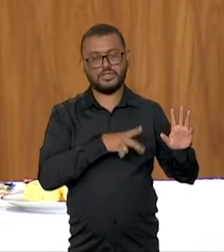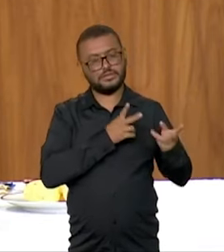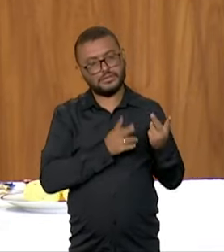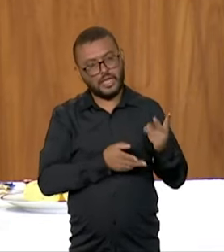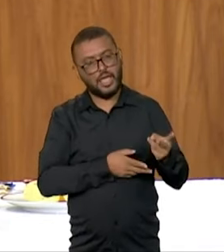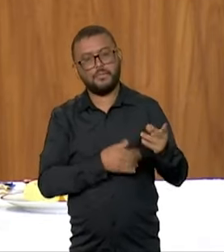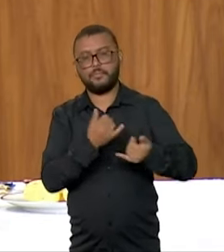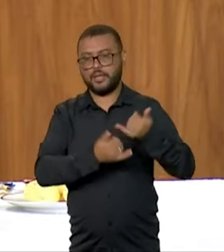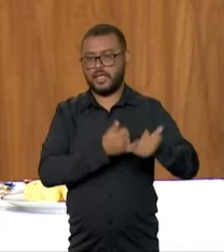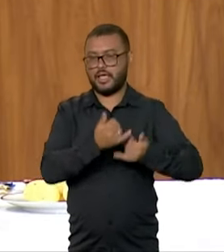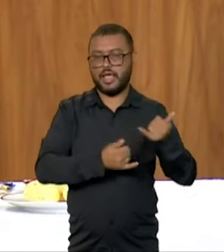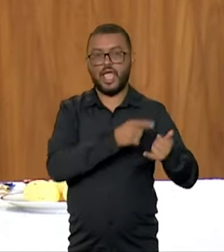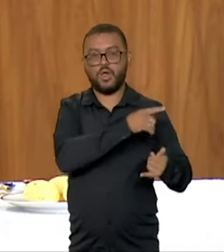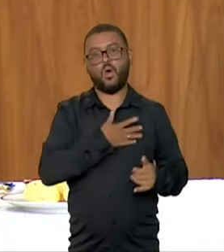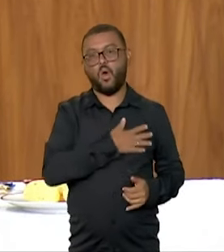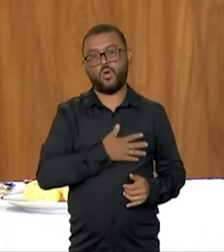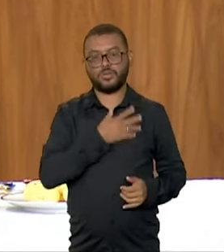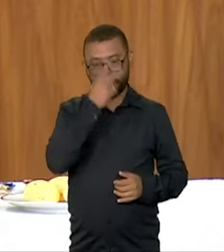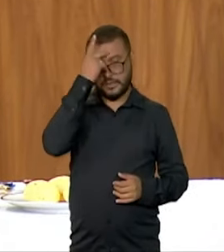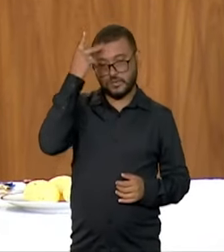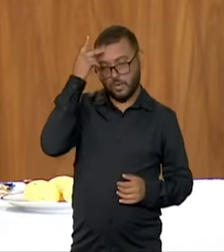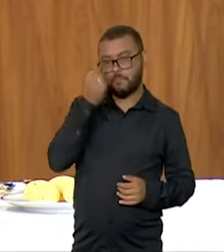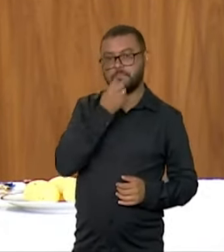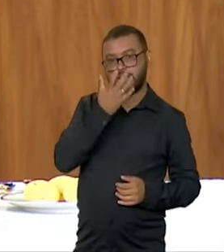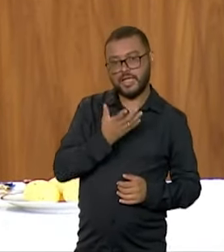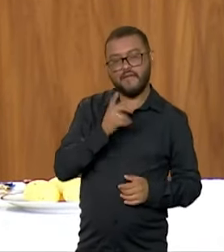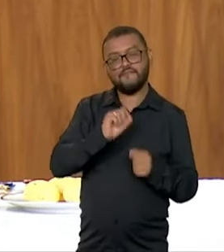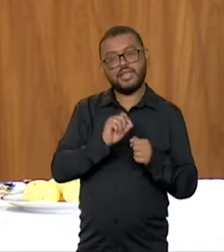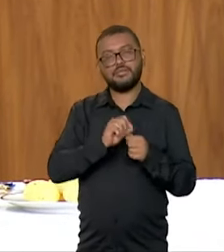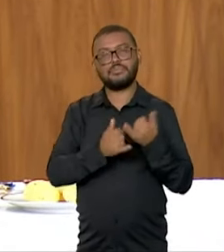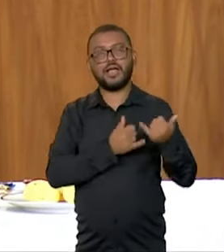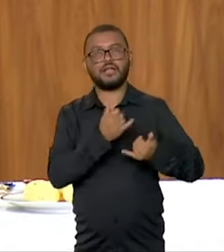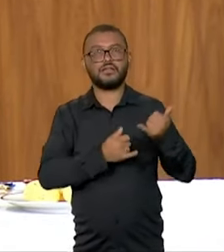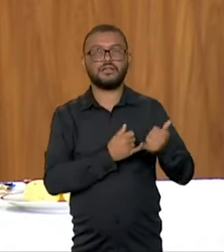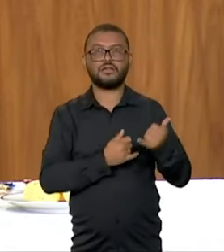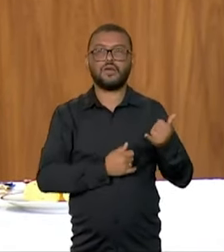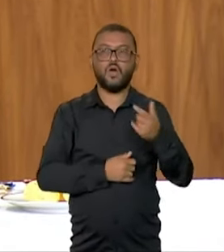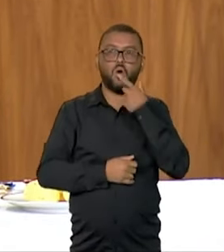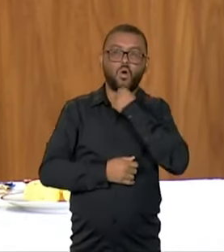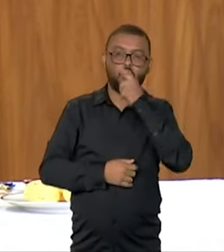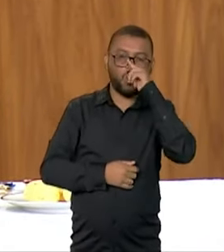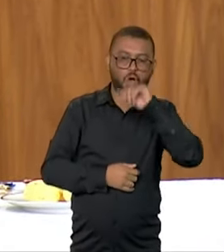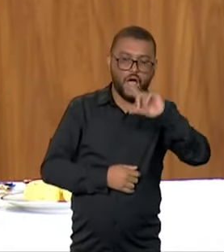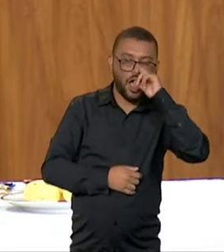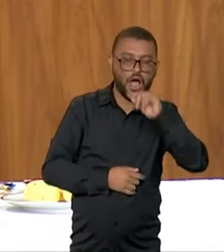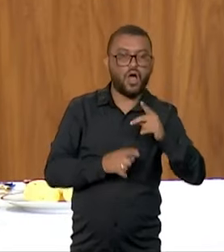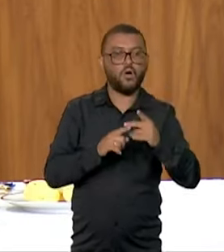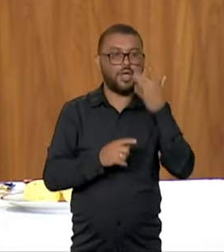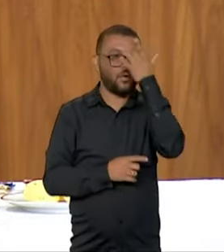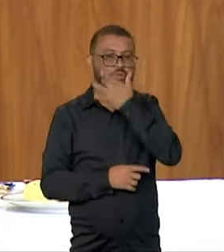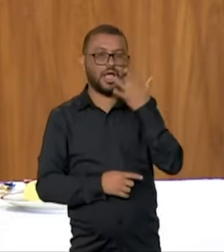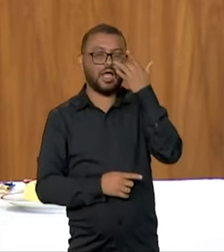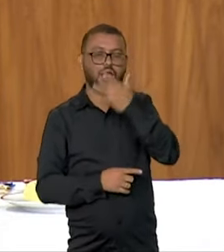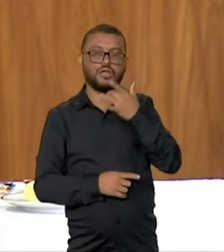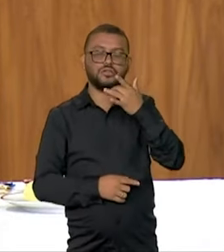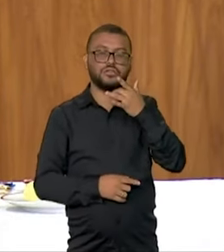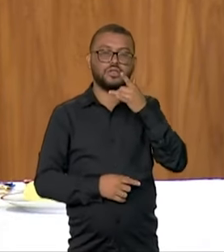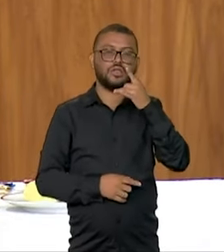faz com as pessoas que ele quer bem, e ele fez uma brincadeira com o Alckmin, com o Haddad, com o Rui e com o